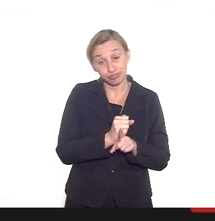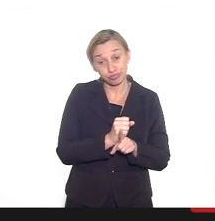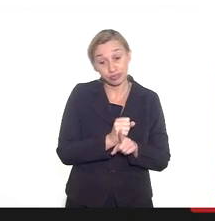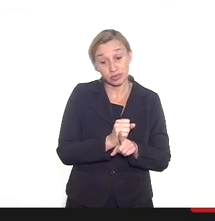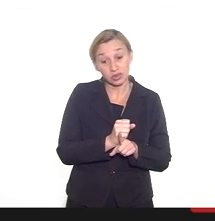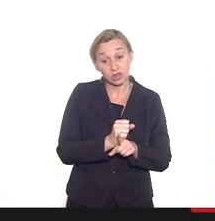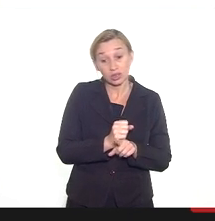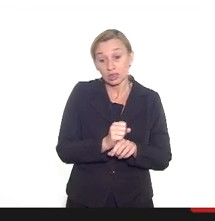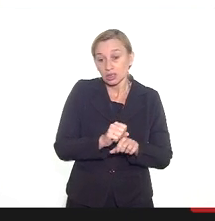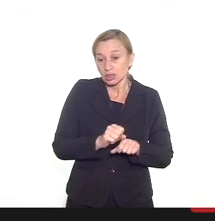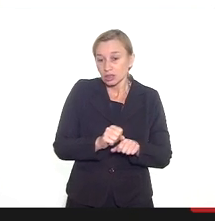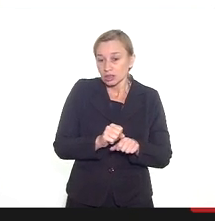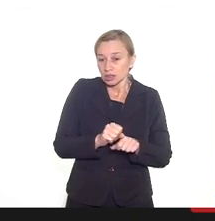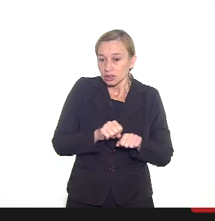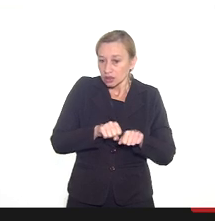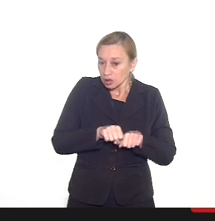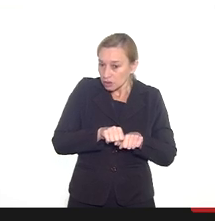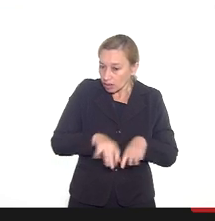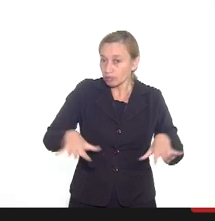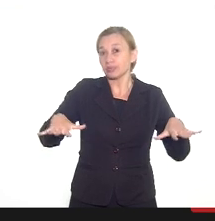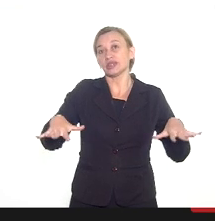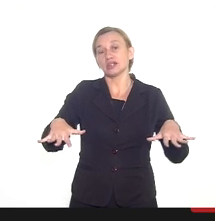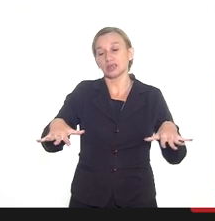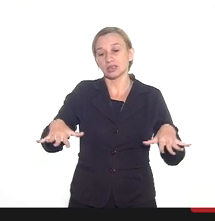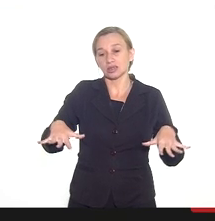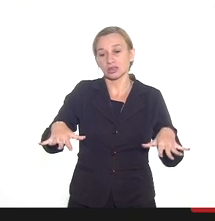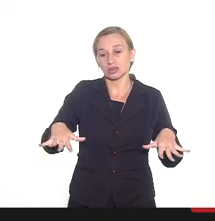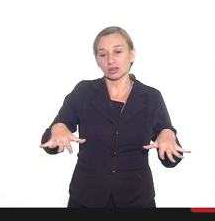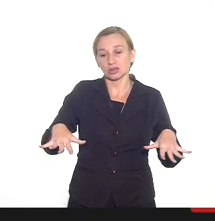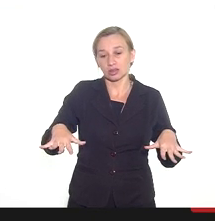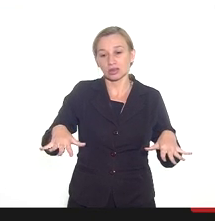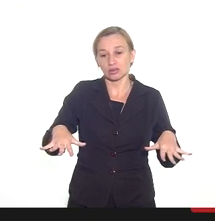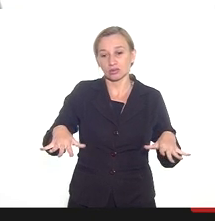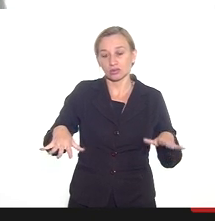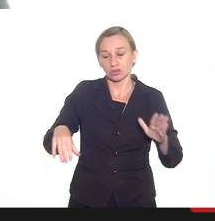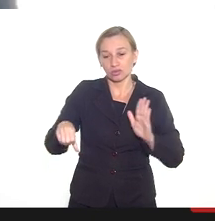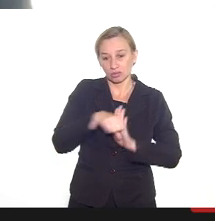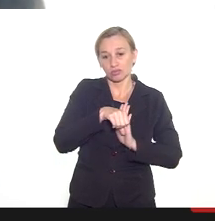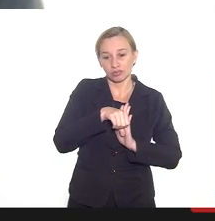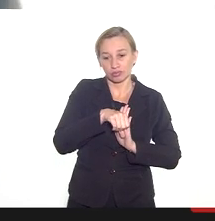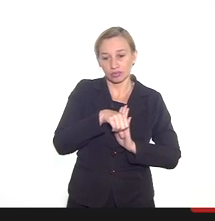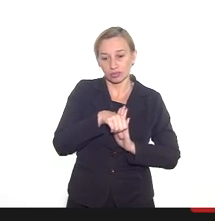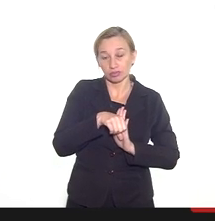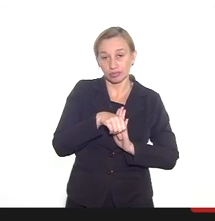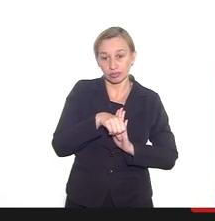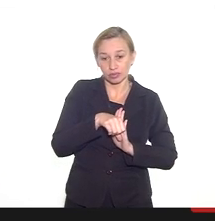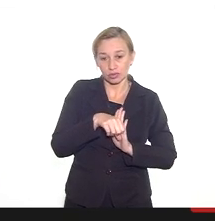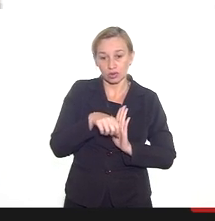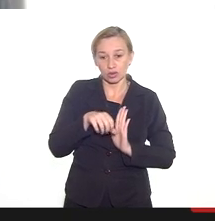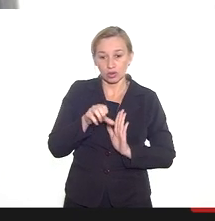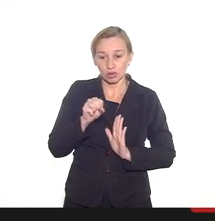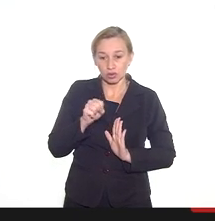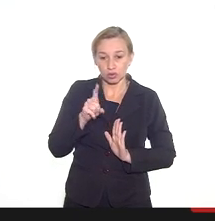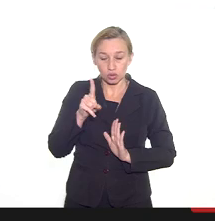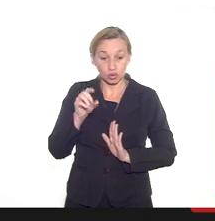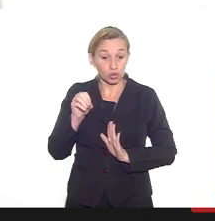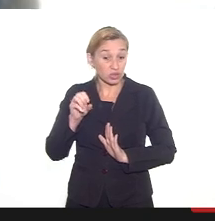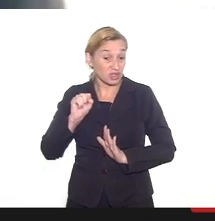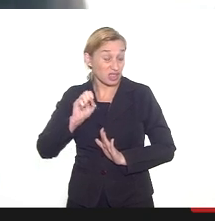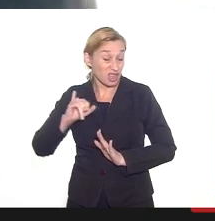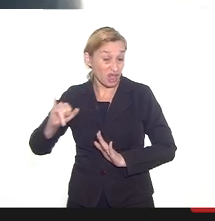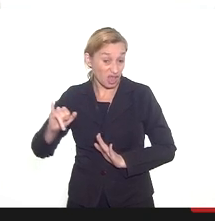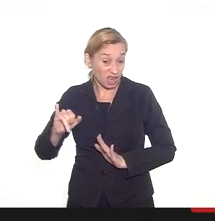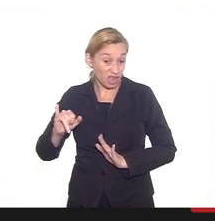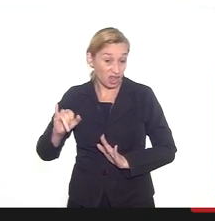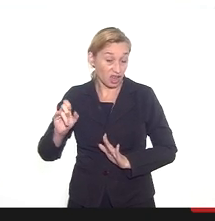a ampliação desse espectro dessas violações. Né? Dados do dossiê Mulher, que já foi um